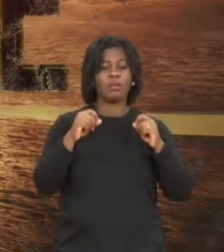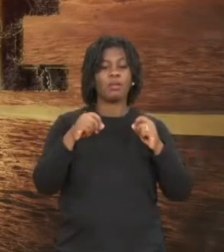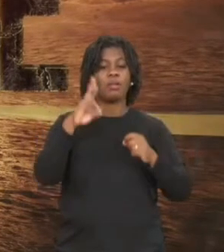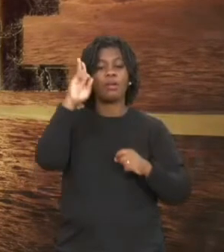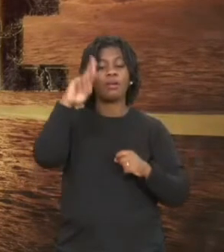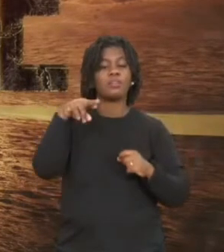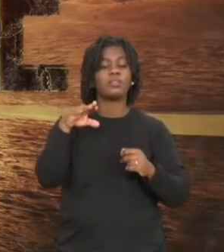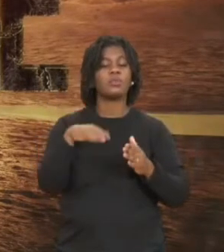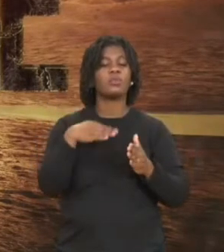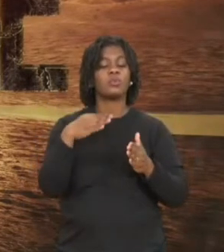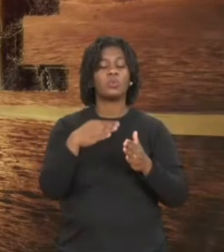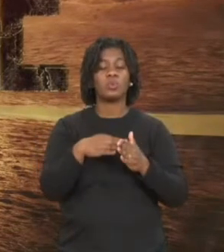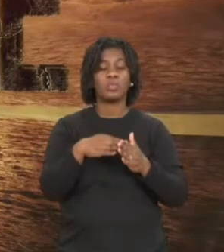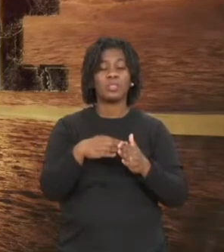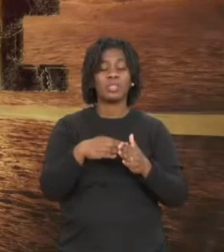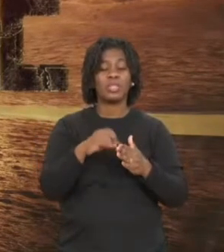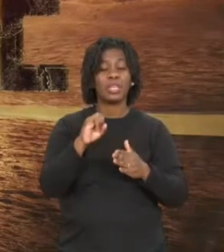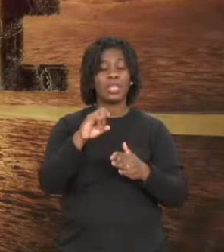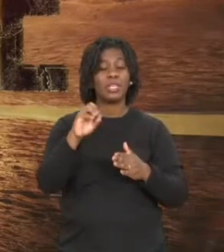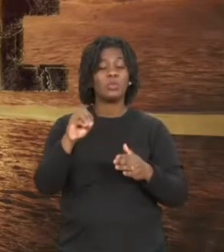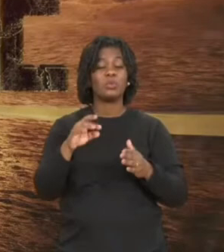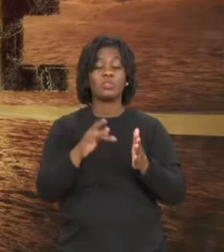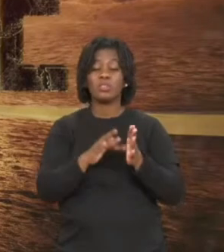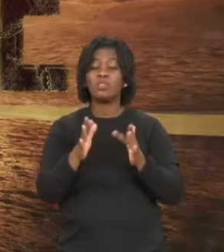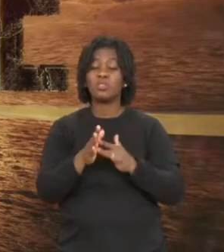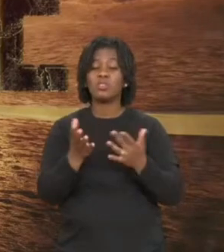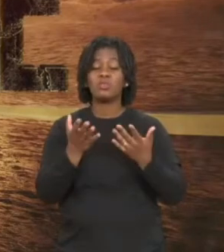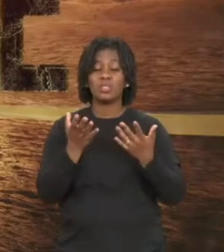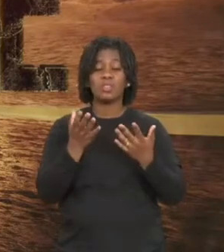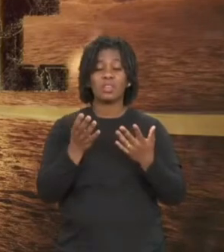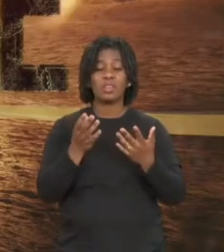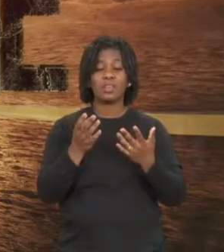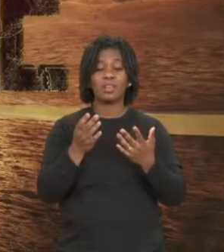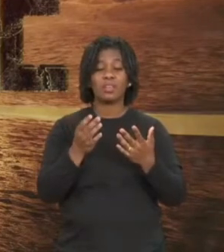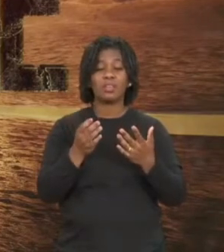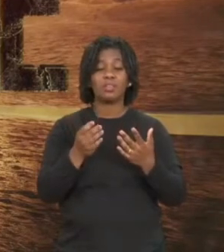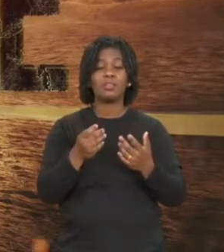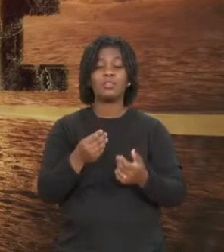E é isso que Jesus quer ser na sua vida, o centro de tudo.